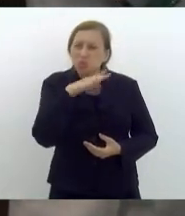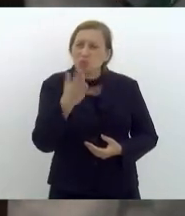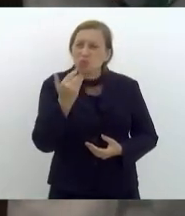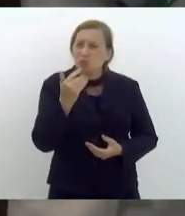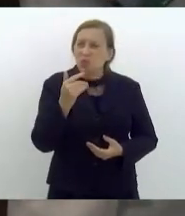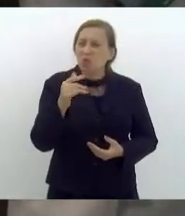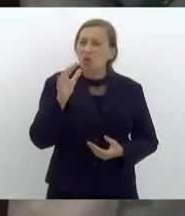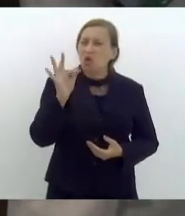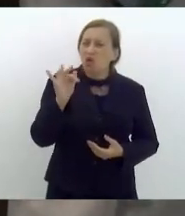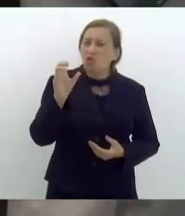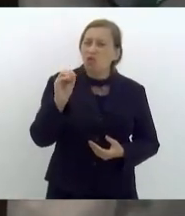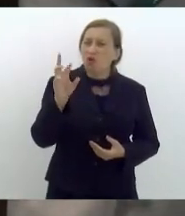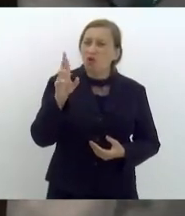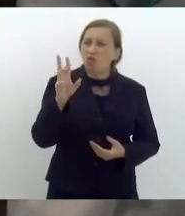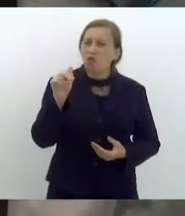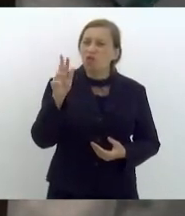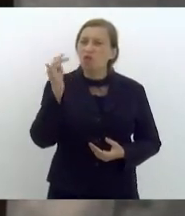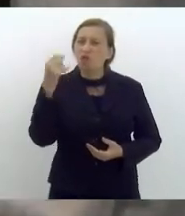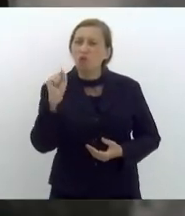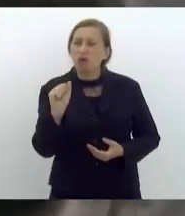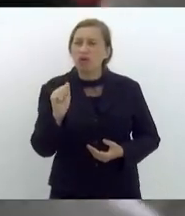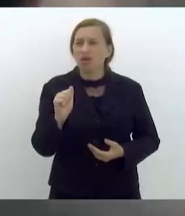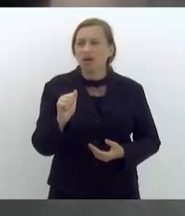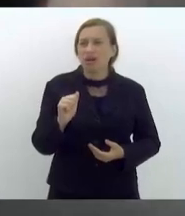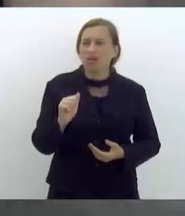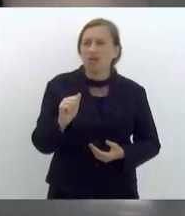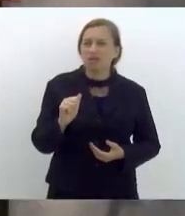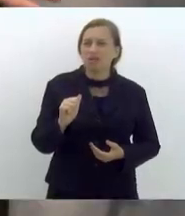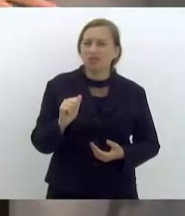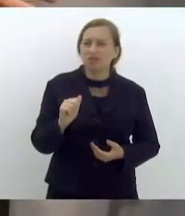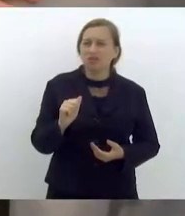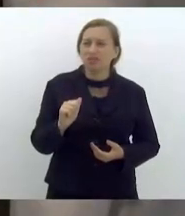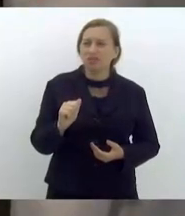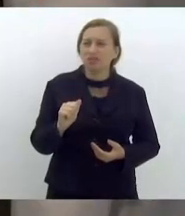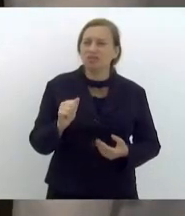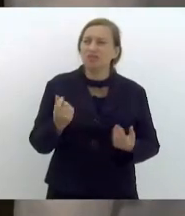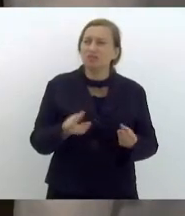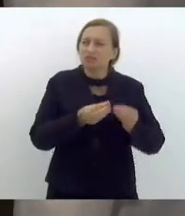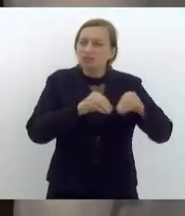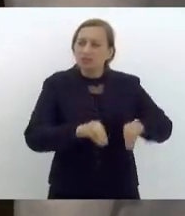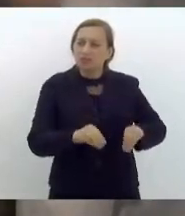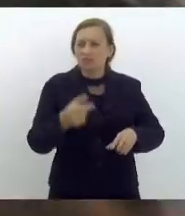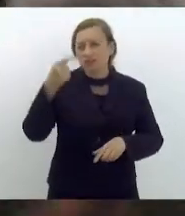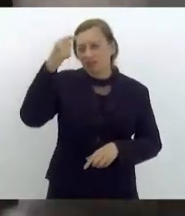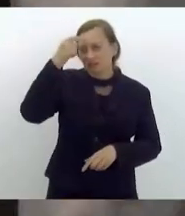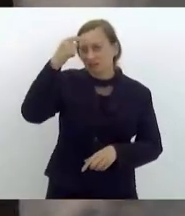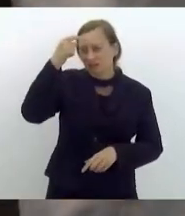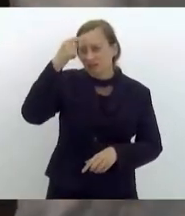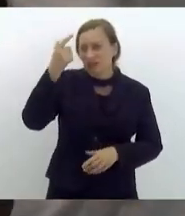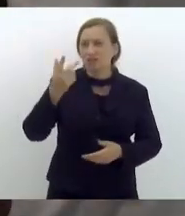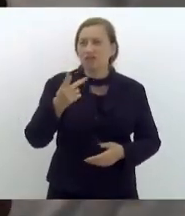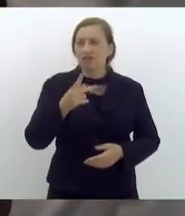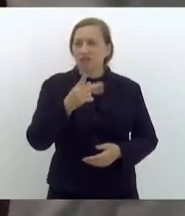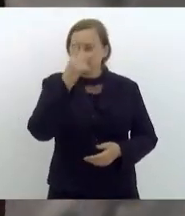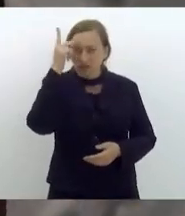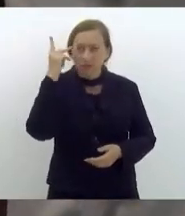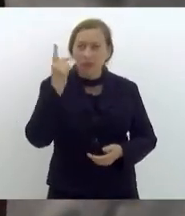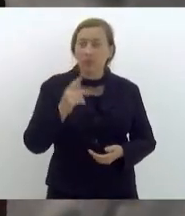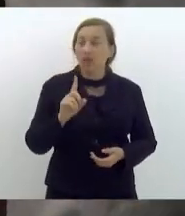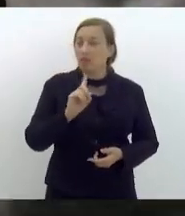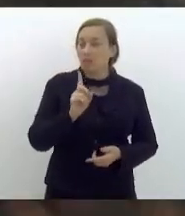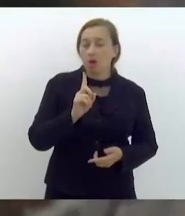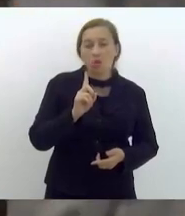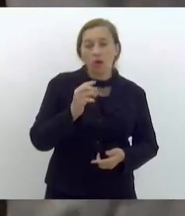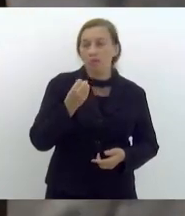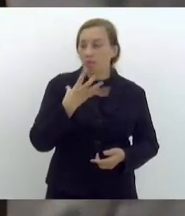um monte de bala de porcaria afeta a cabeça das pessoas e dá errado dá errado não é